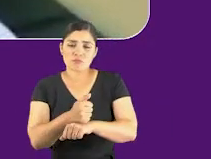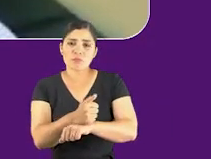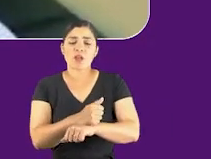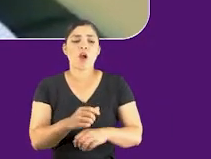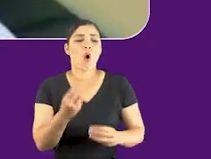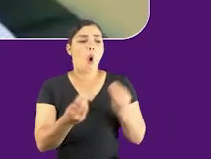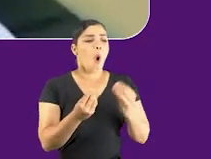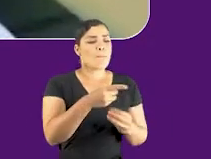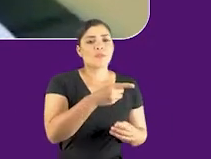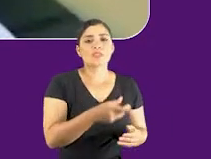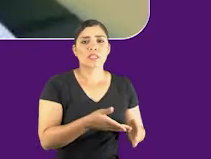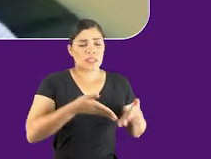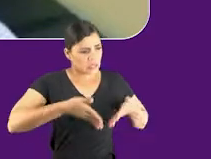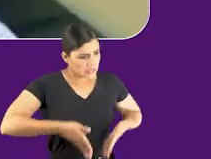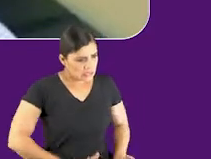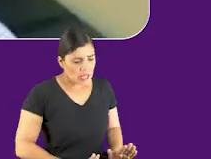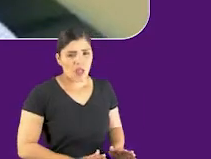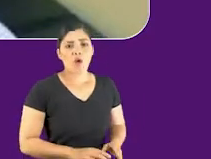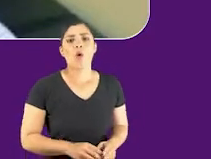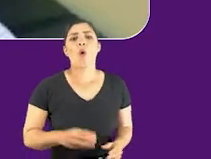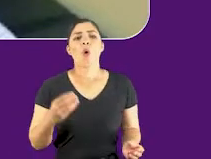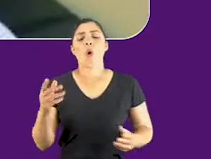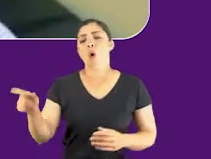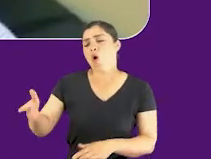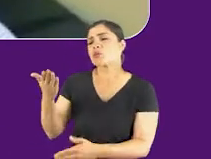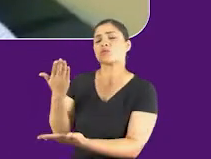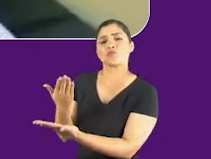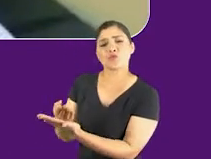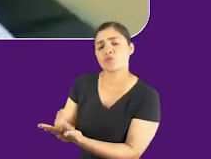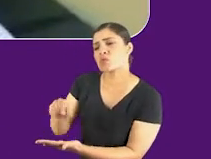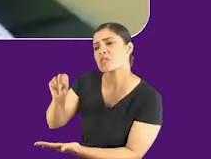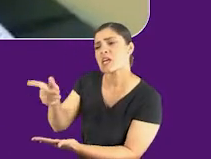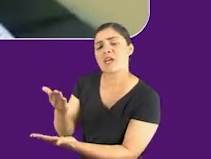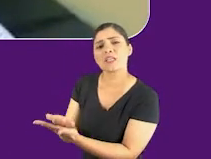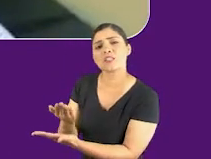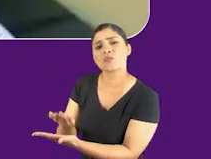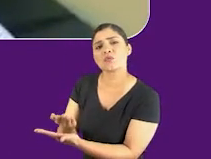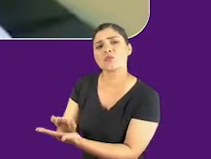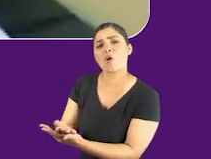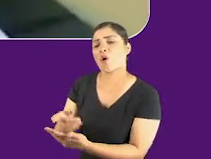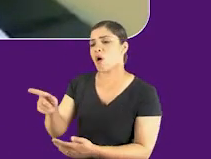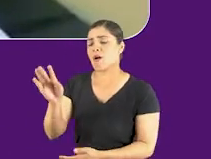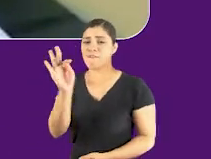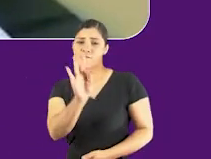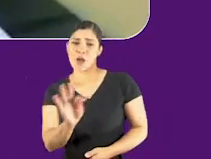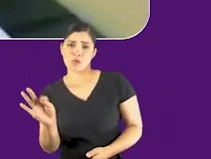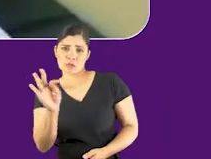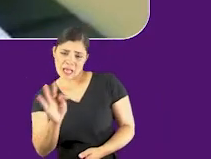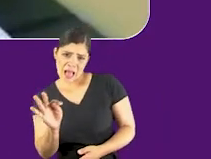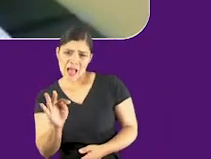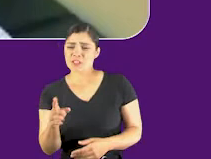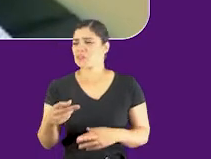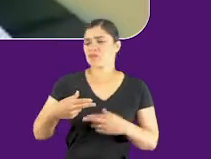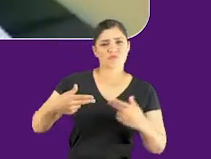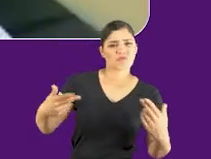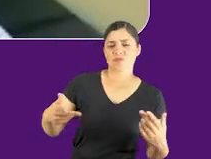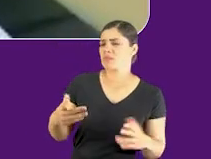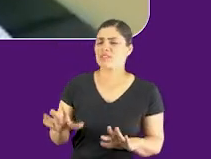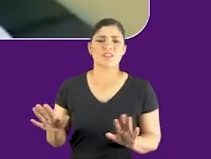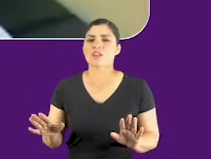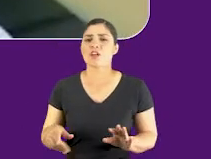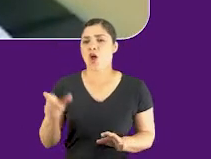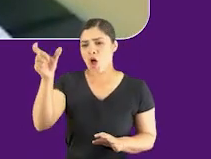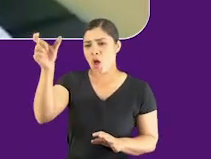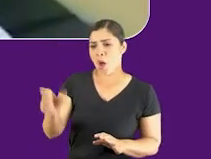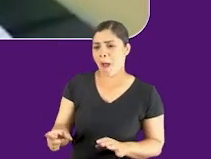não é o que você estudou não é a tua a tua origem social nem nada disso é a